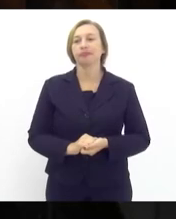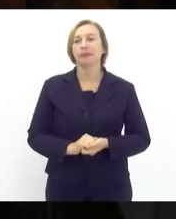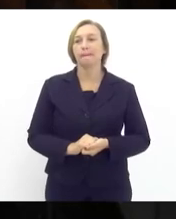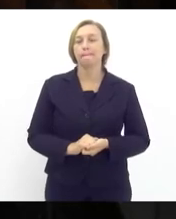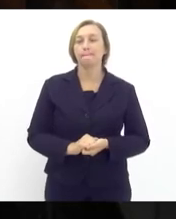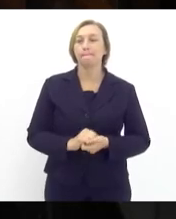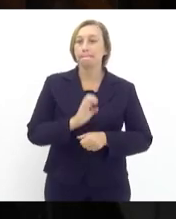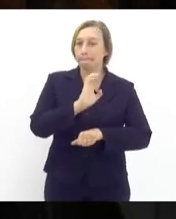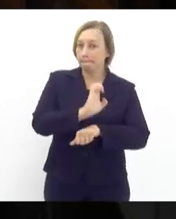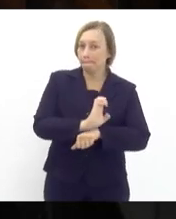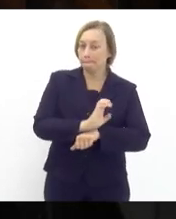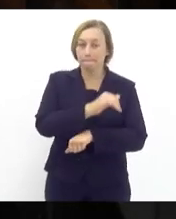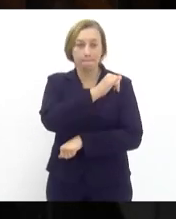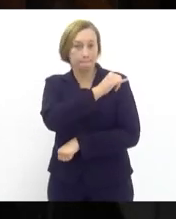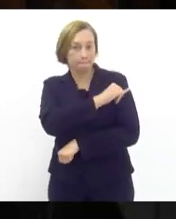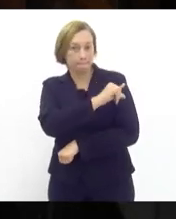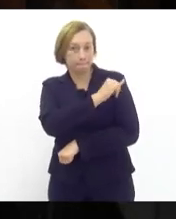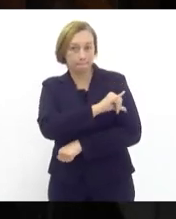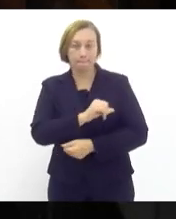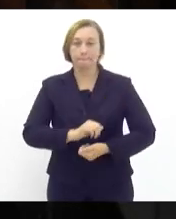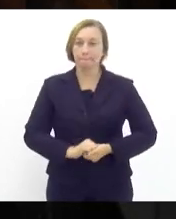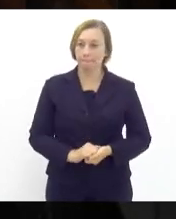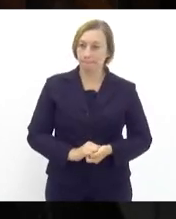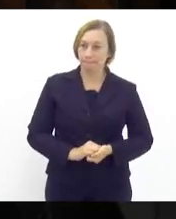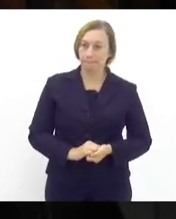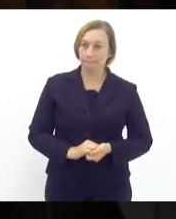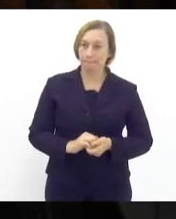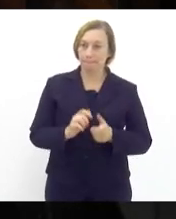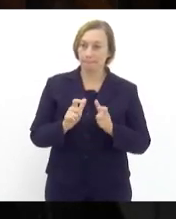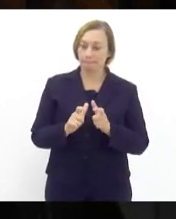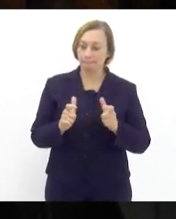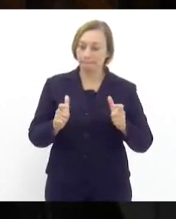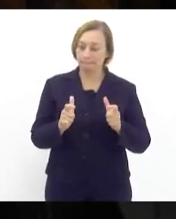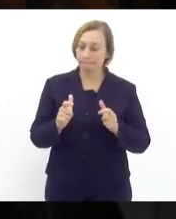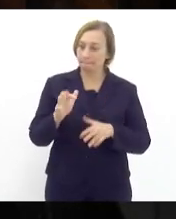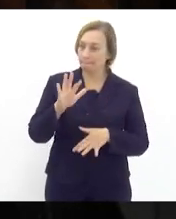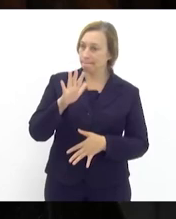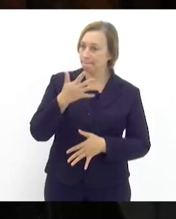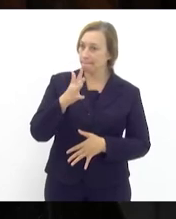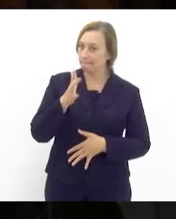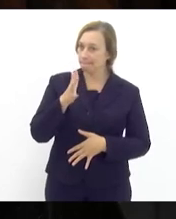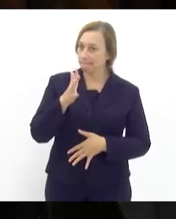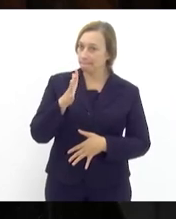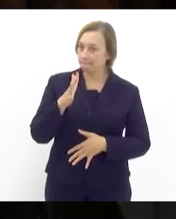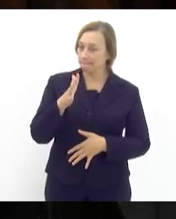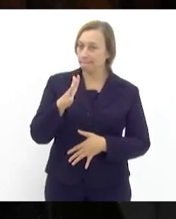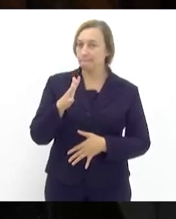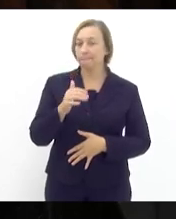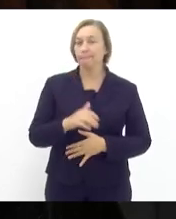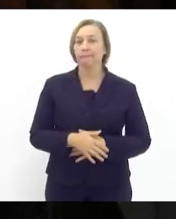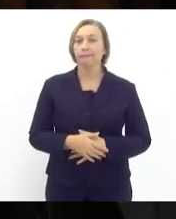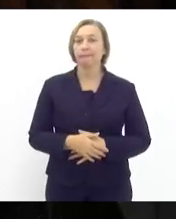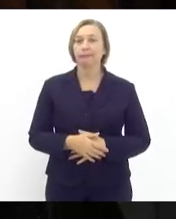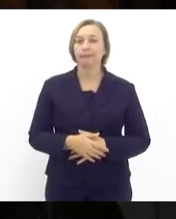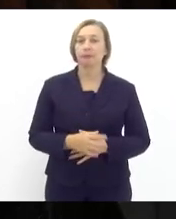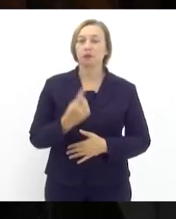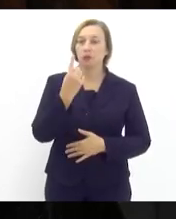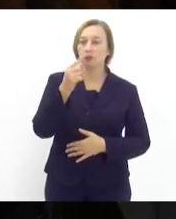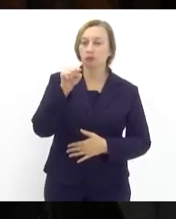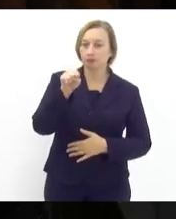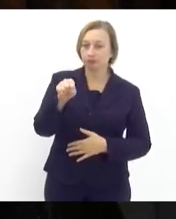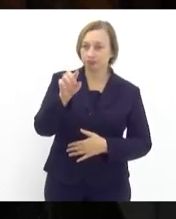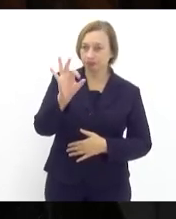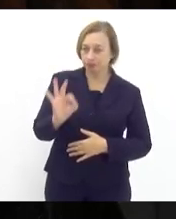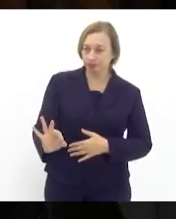e o estado do Rio de Janeiro cresceu em média apenas um ponto